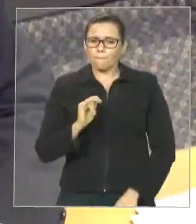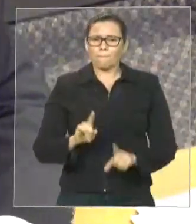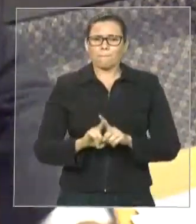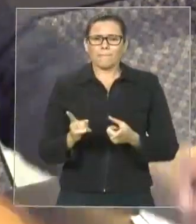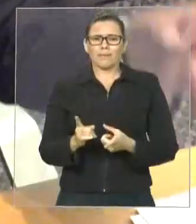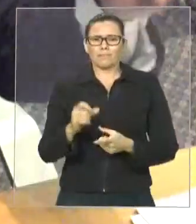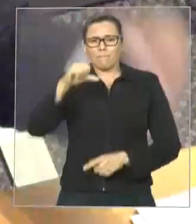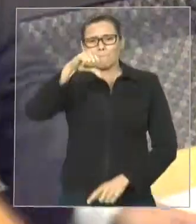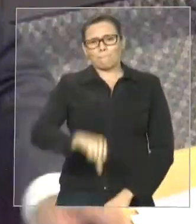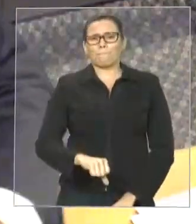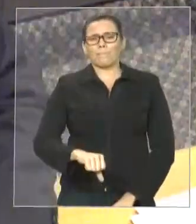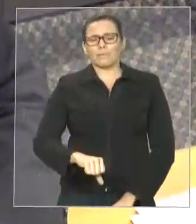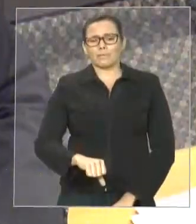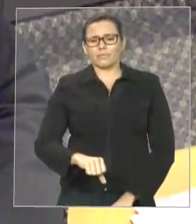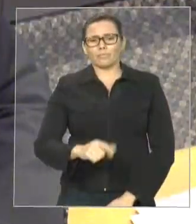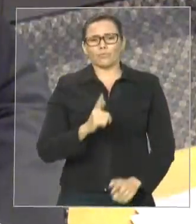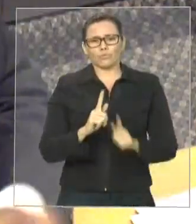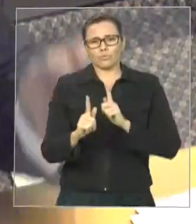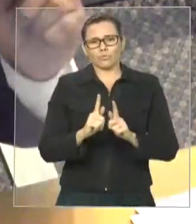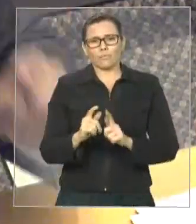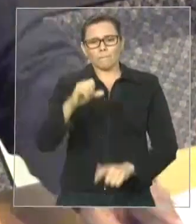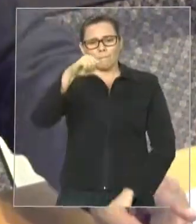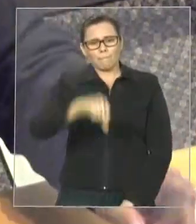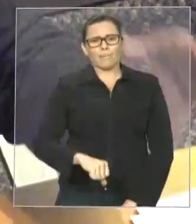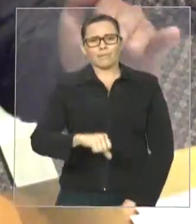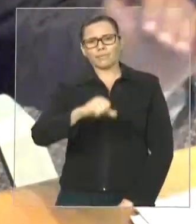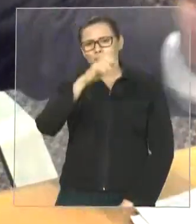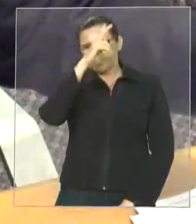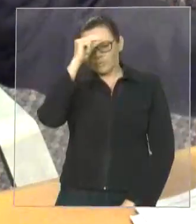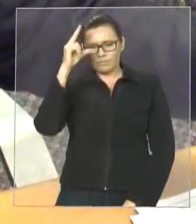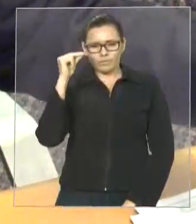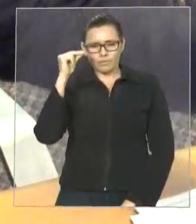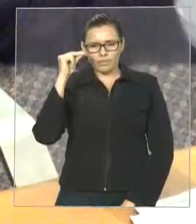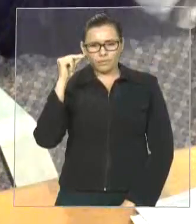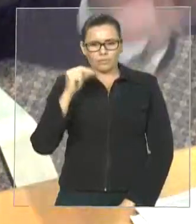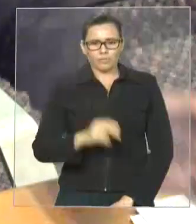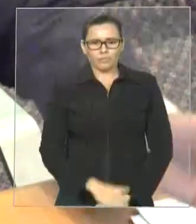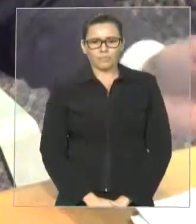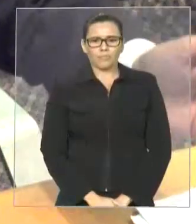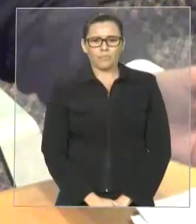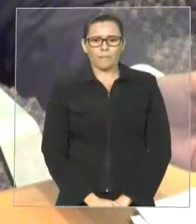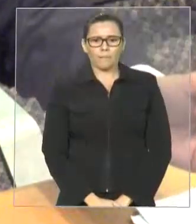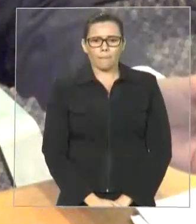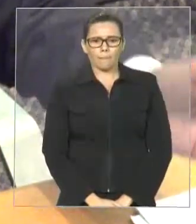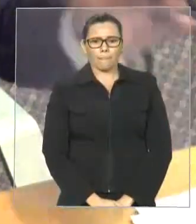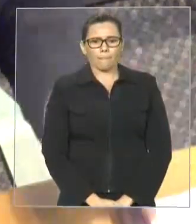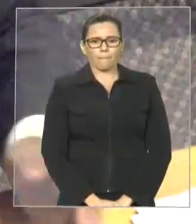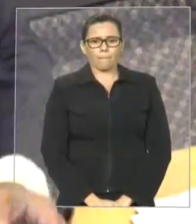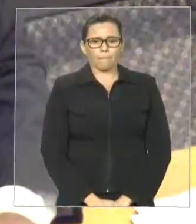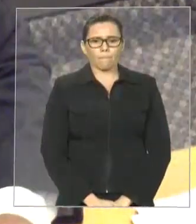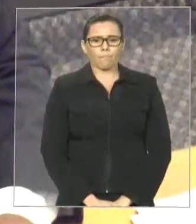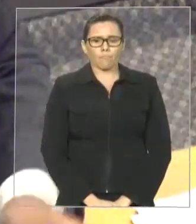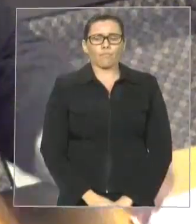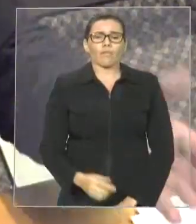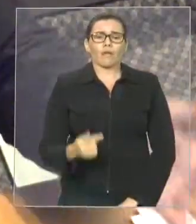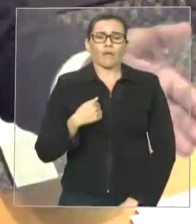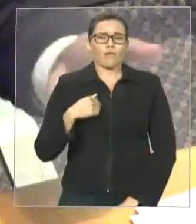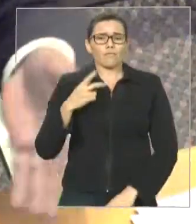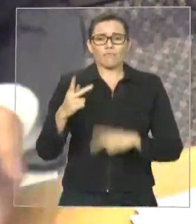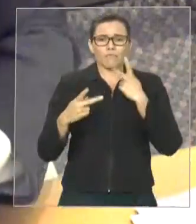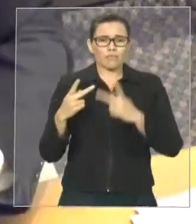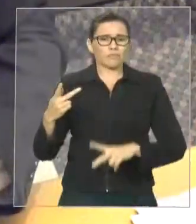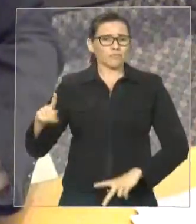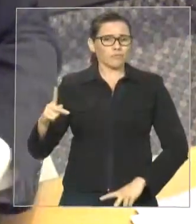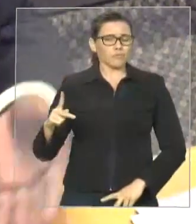gestor, é um péssimo administrador. E quando nós falamos aqui, não estamos falando da pessoa dele, estamos falando da sua gestão. Ele